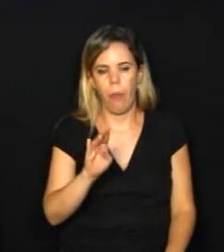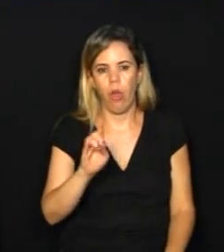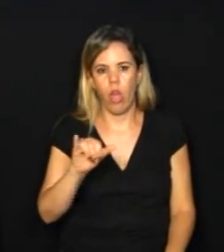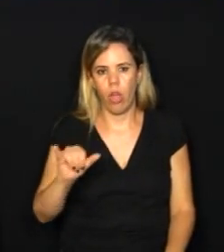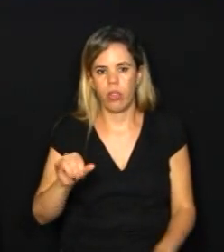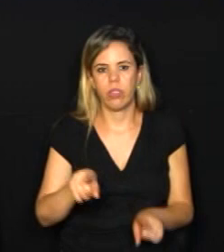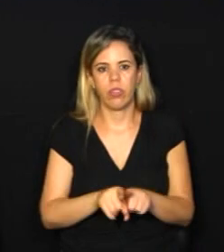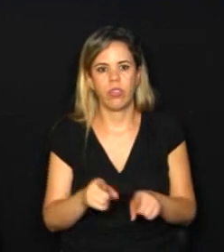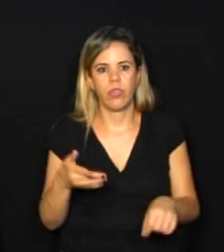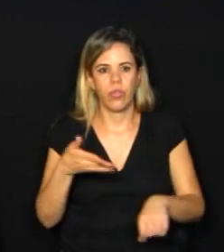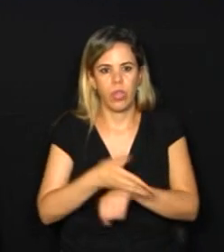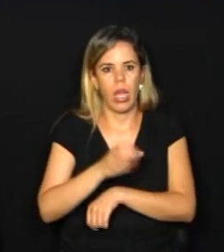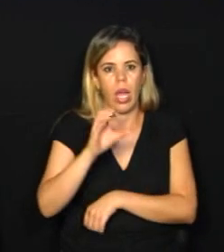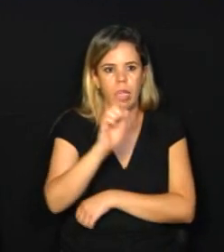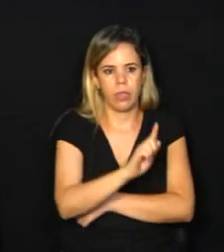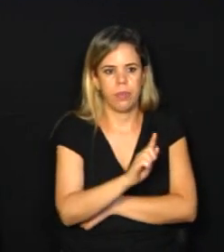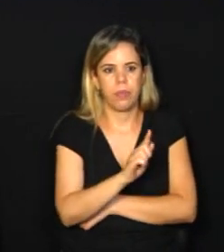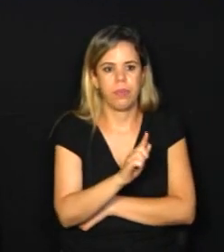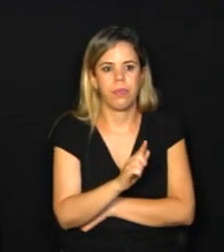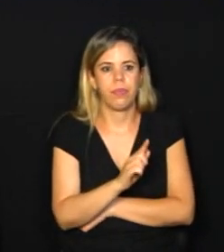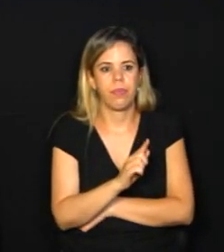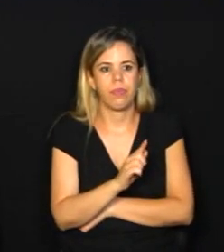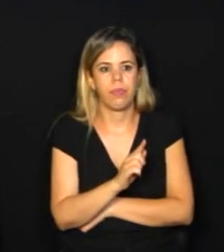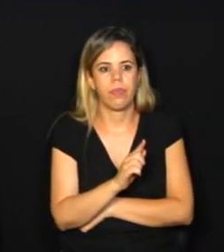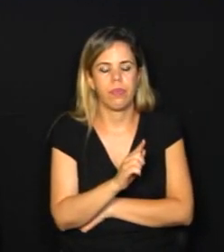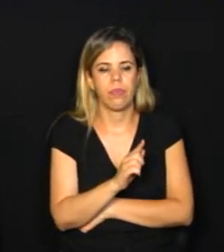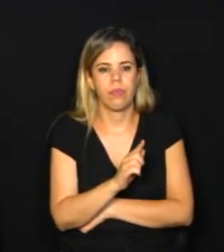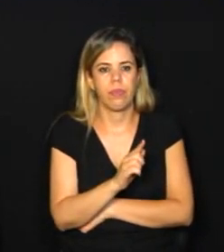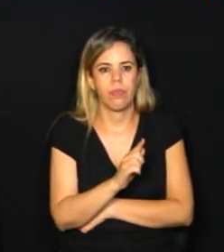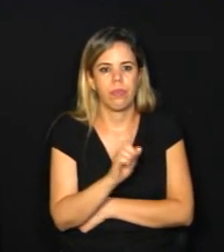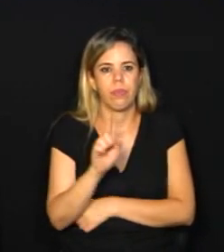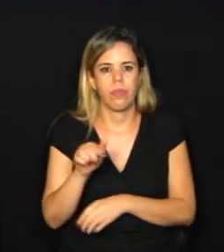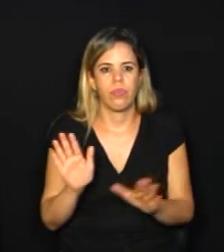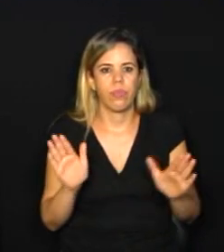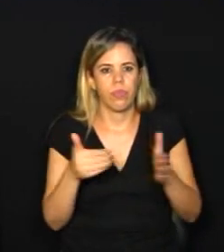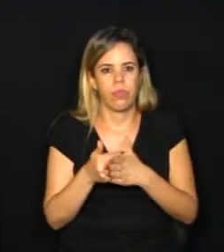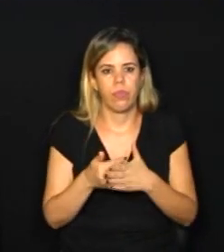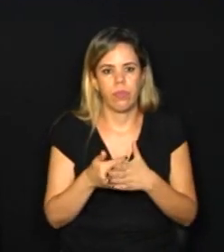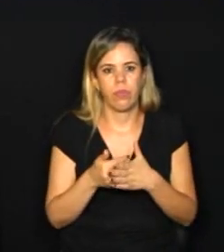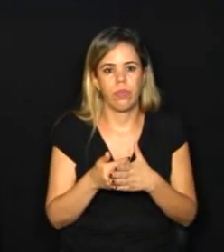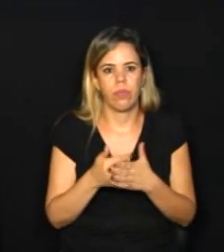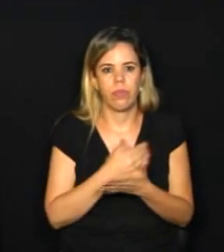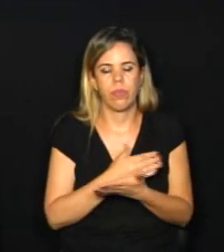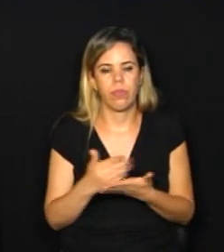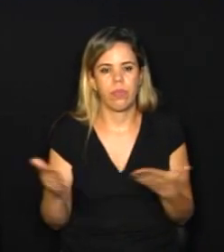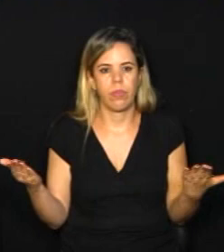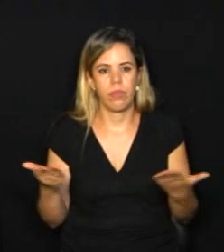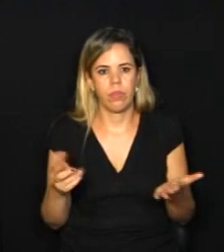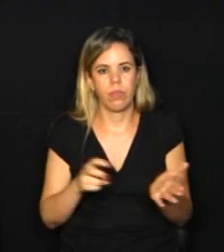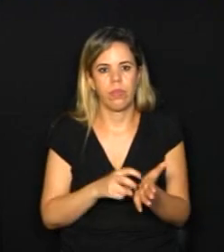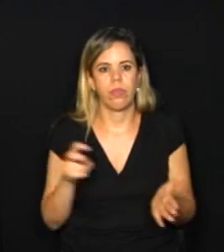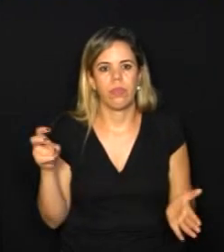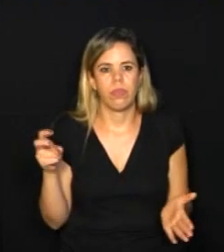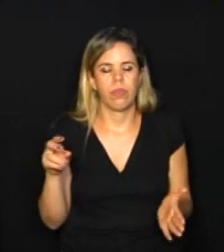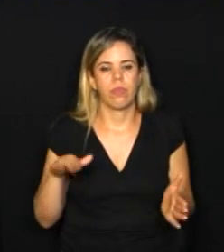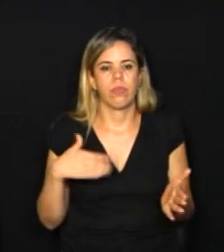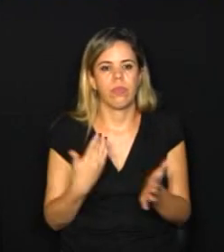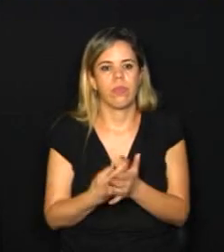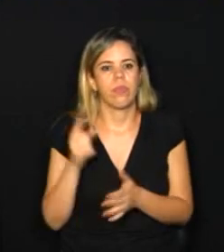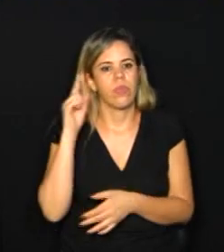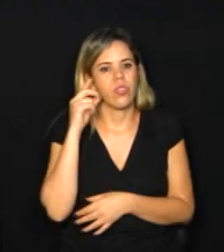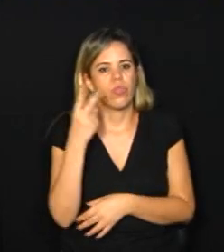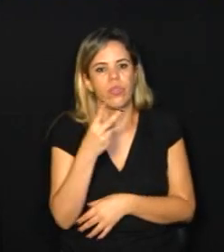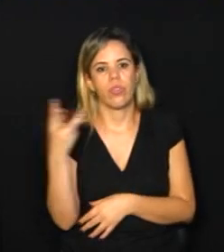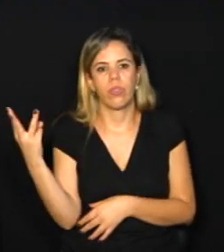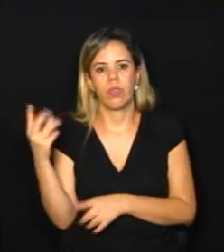da região para quem vai para o Campo Grande. Esse fechamento começou hoje de manhã e vai até 23